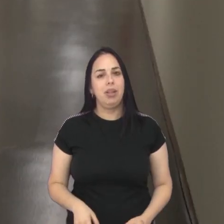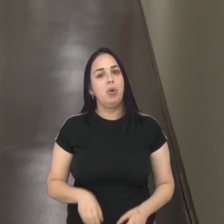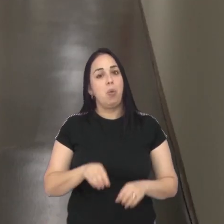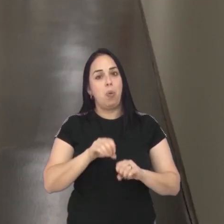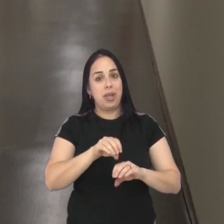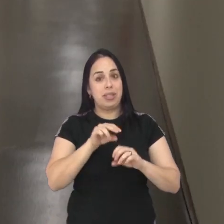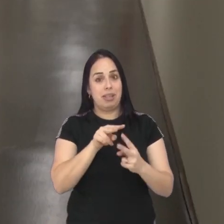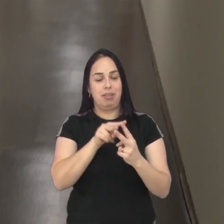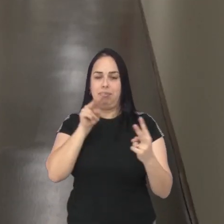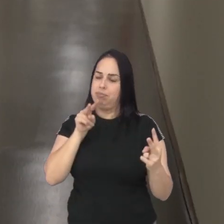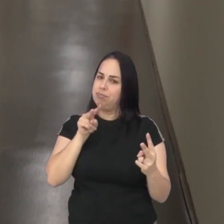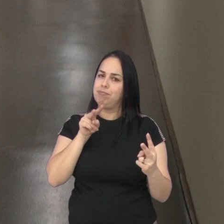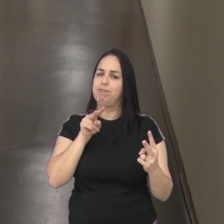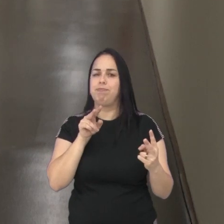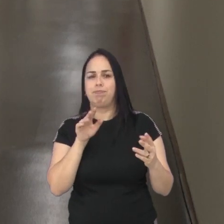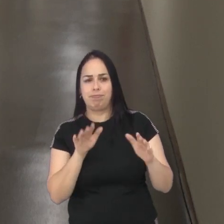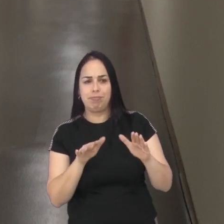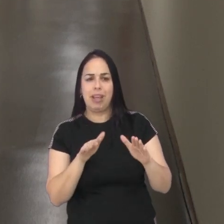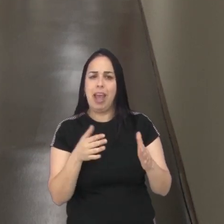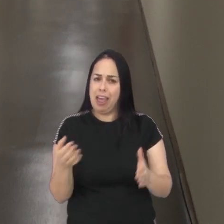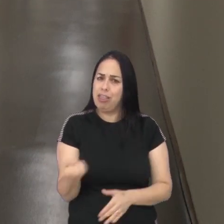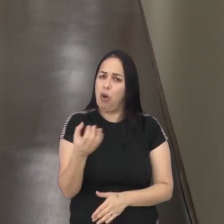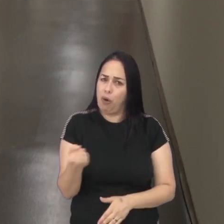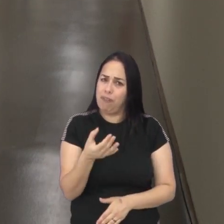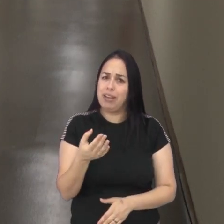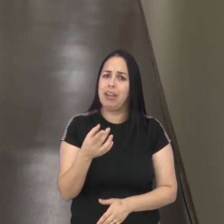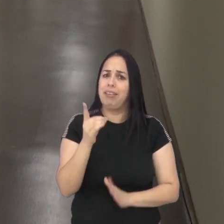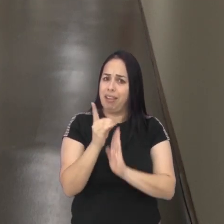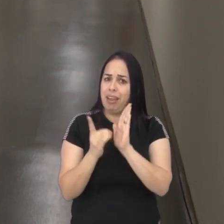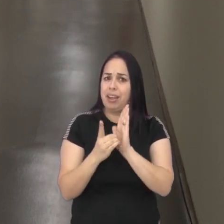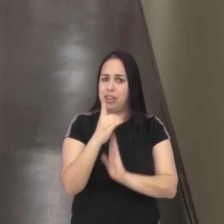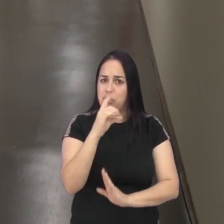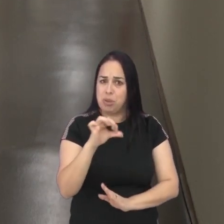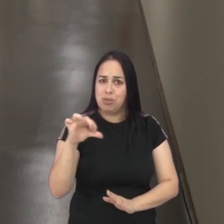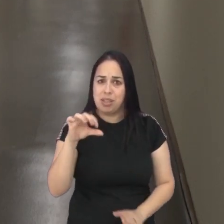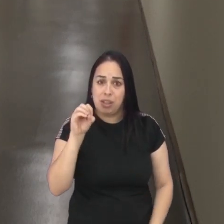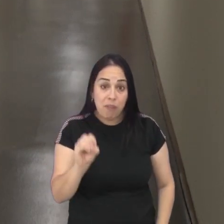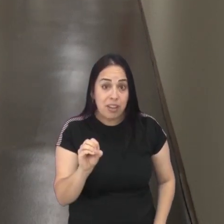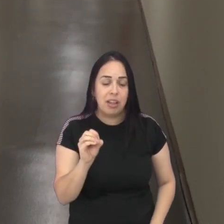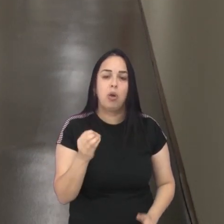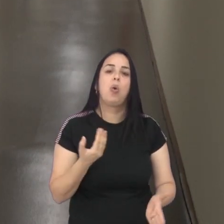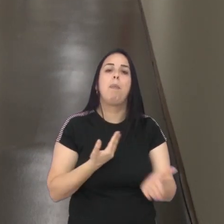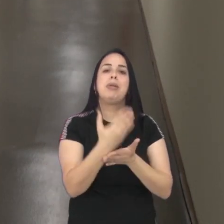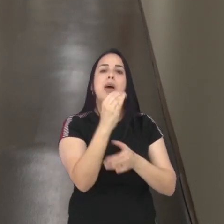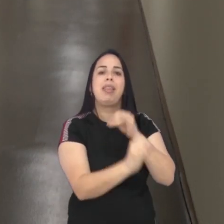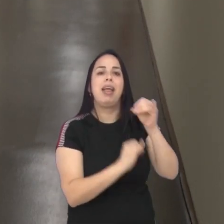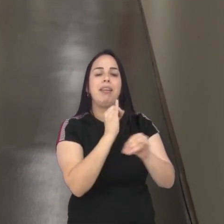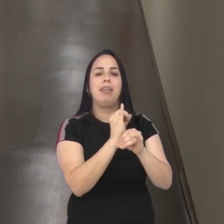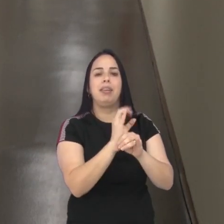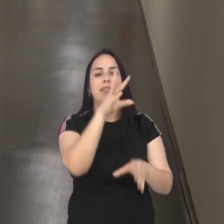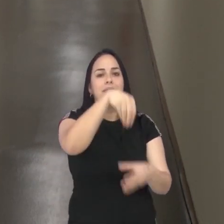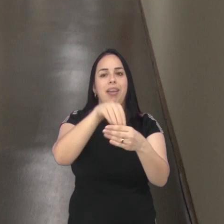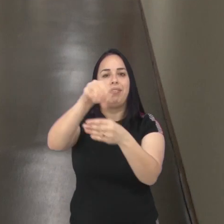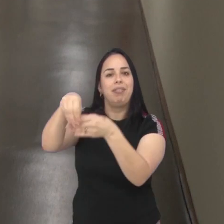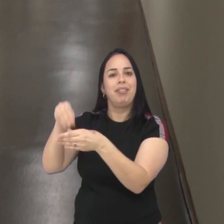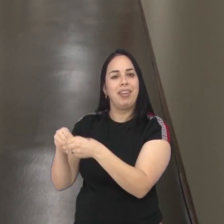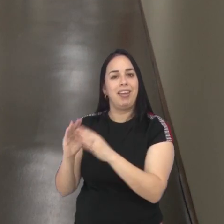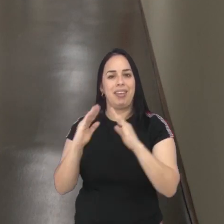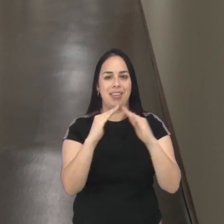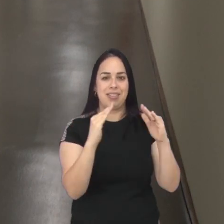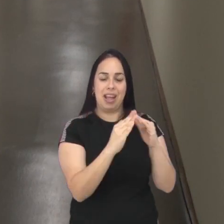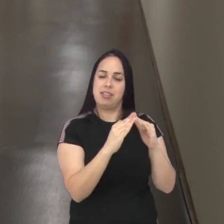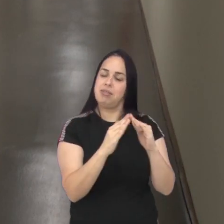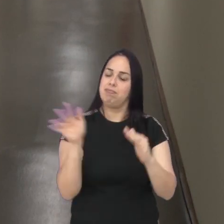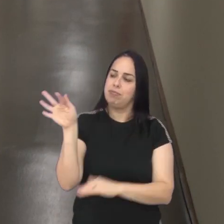O ensino à distância ainda é, de certa forma, recente. Na década de 90, com a chegada da internet às casas brasileiras,